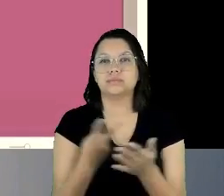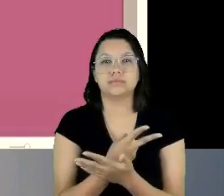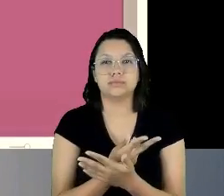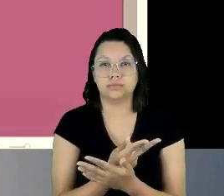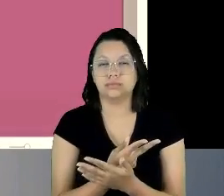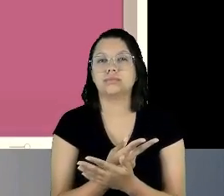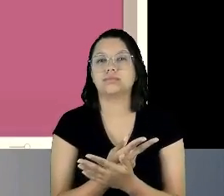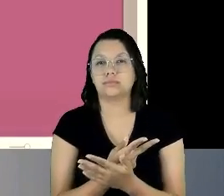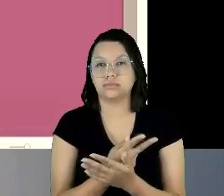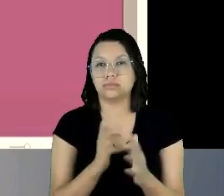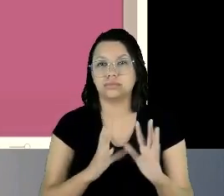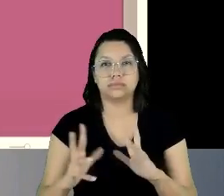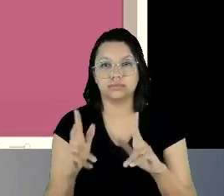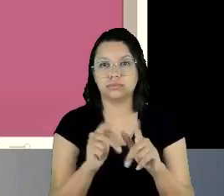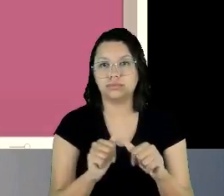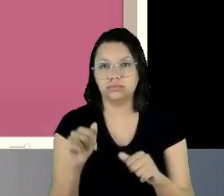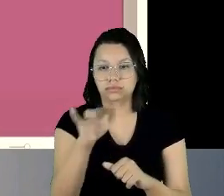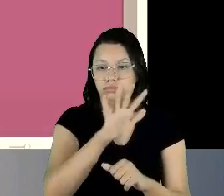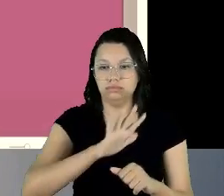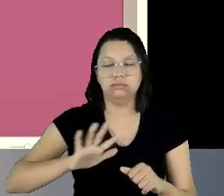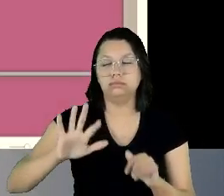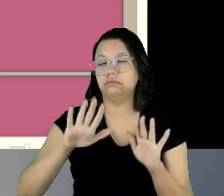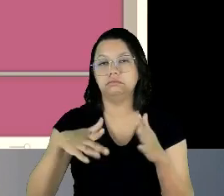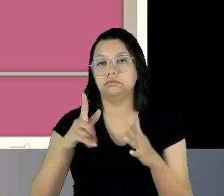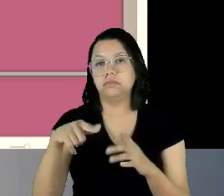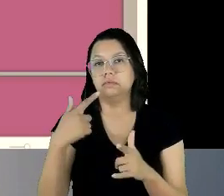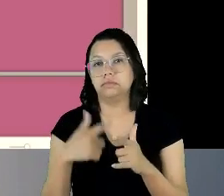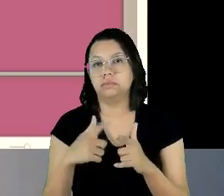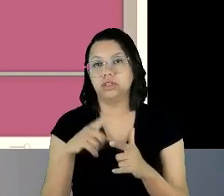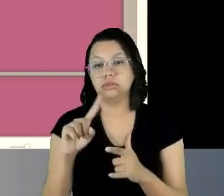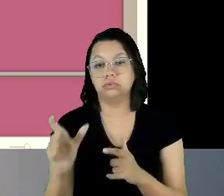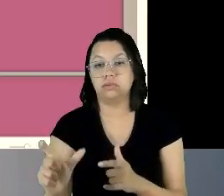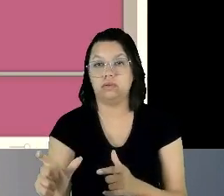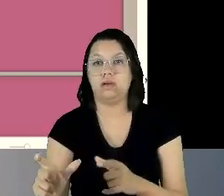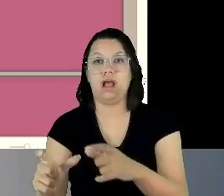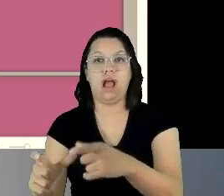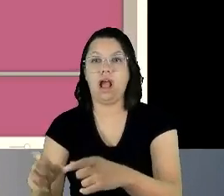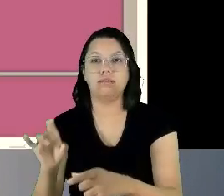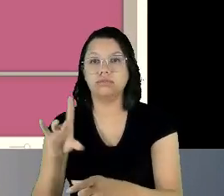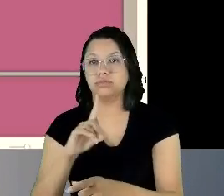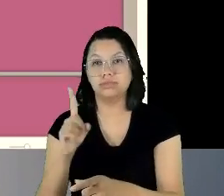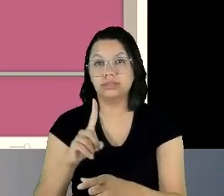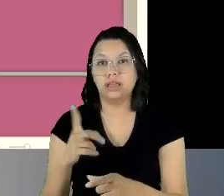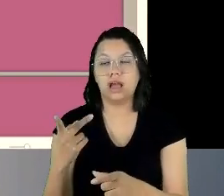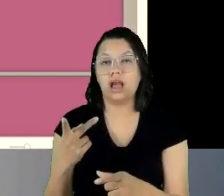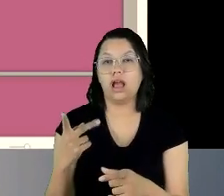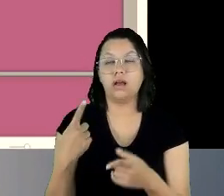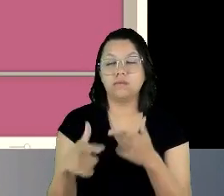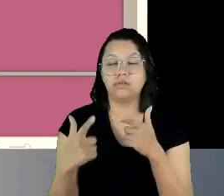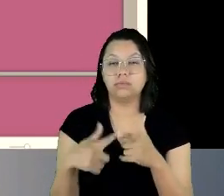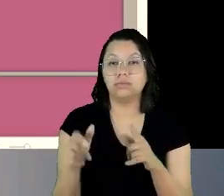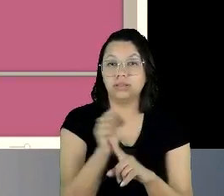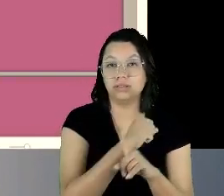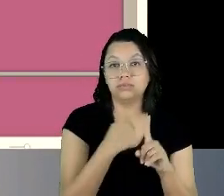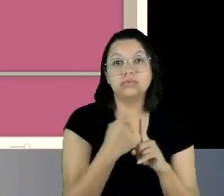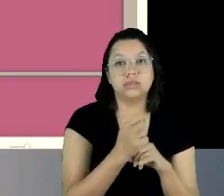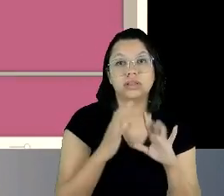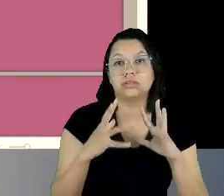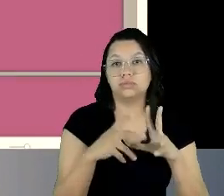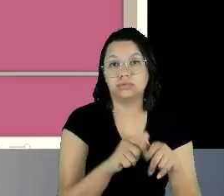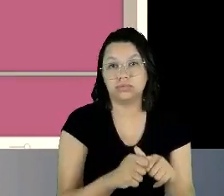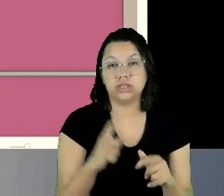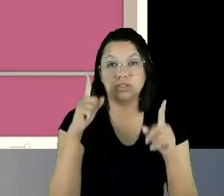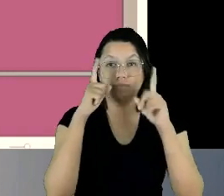em todas as esferas, então não é um problema de um setor, é um problema nosso enquanto sociedade.